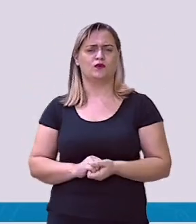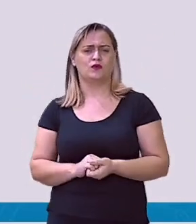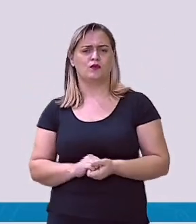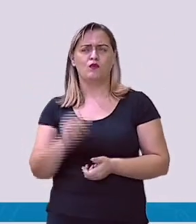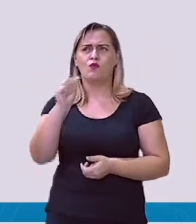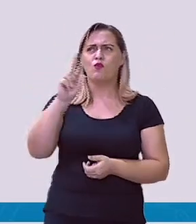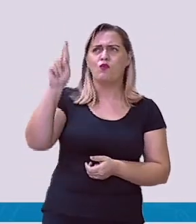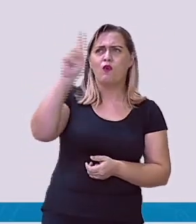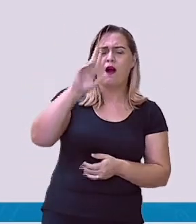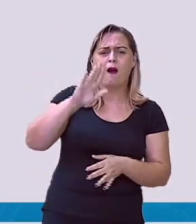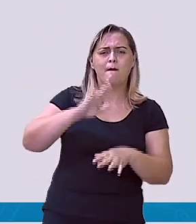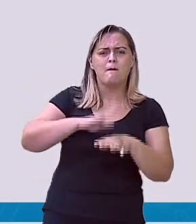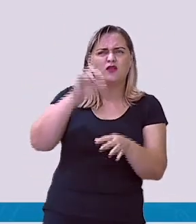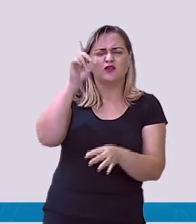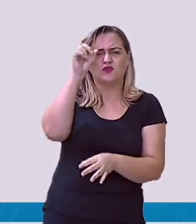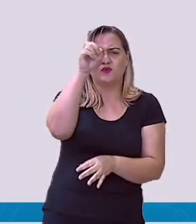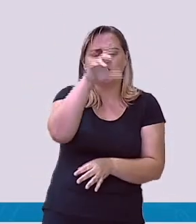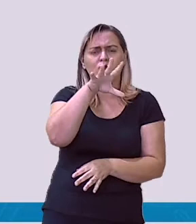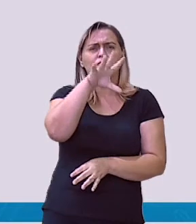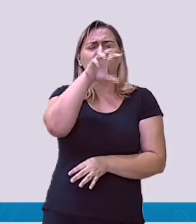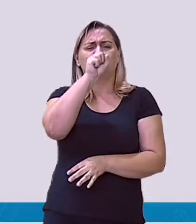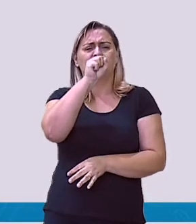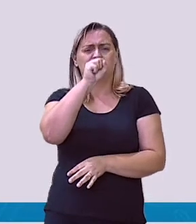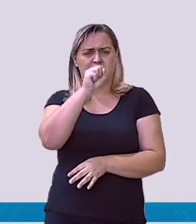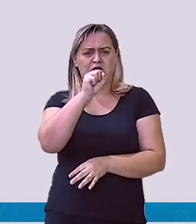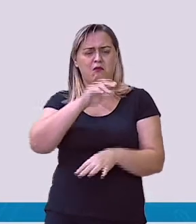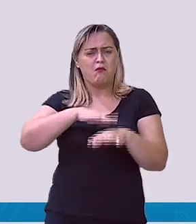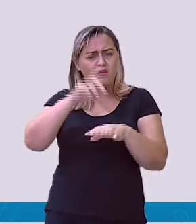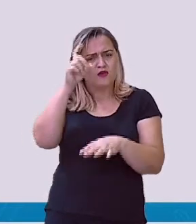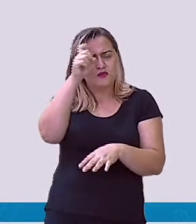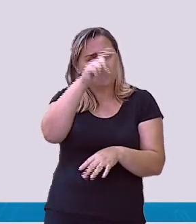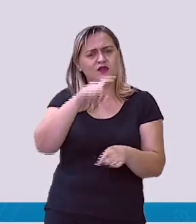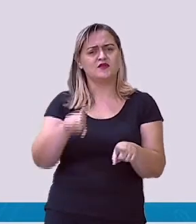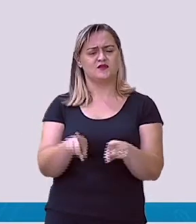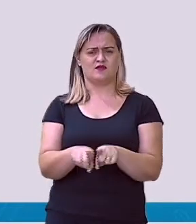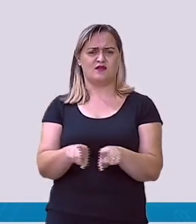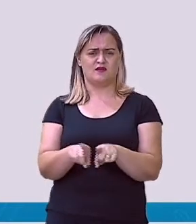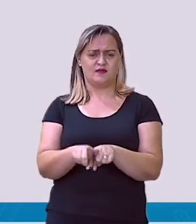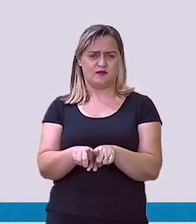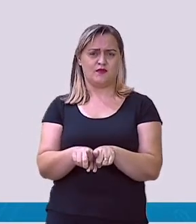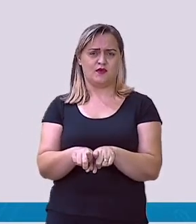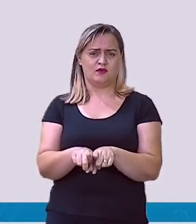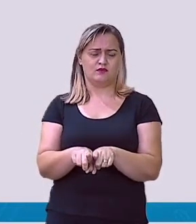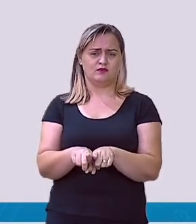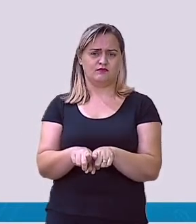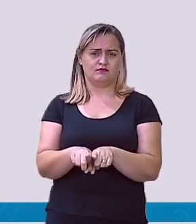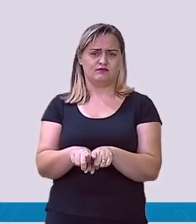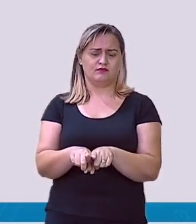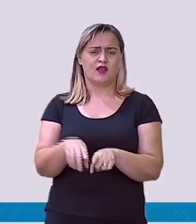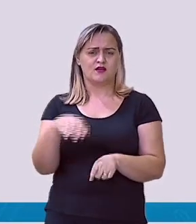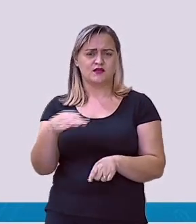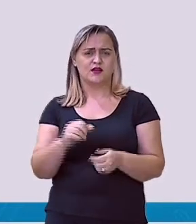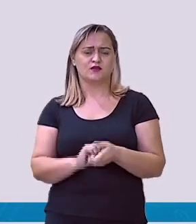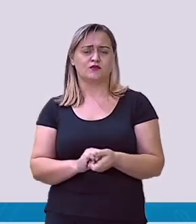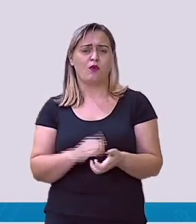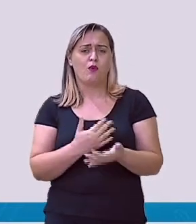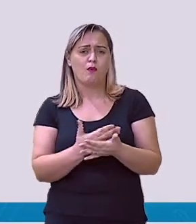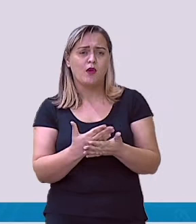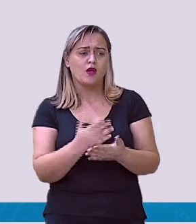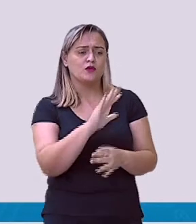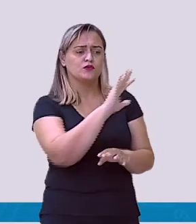mais difícil. E o processo de desertificação que pode